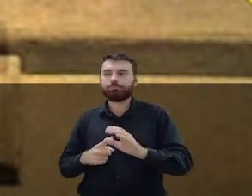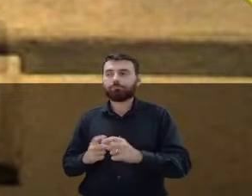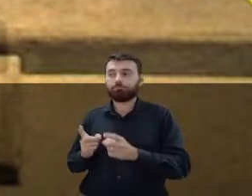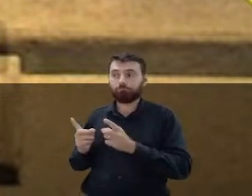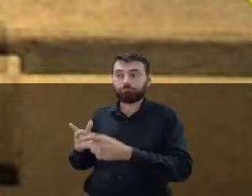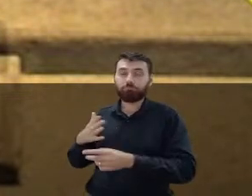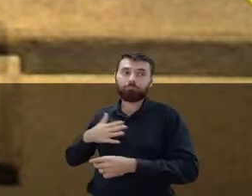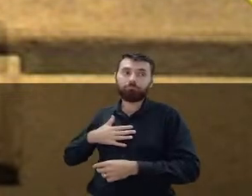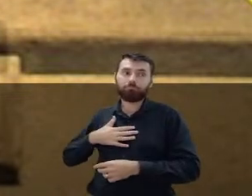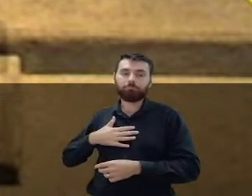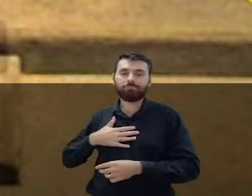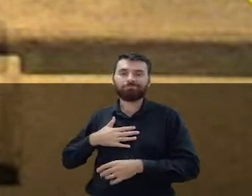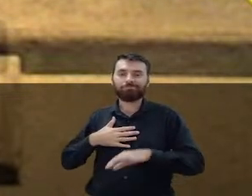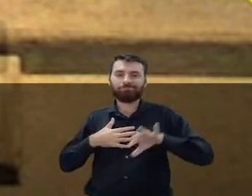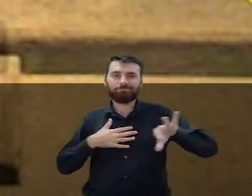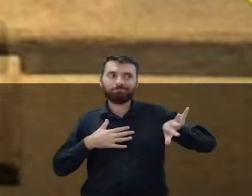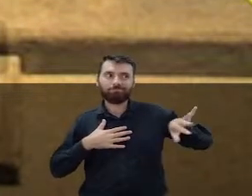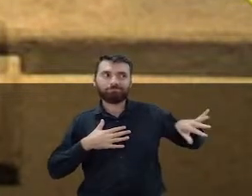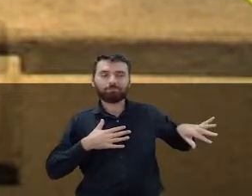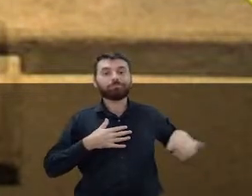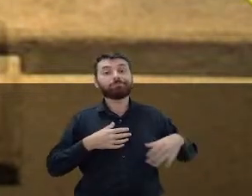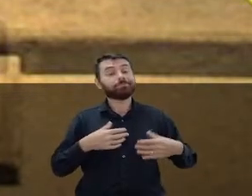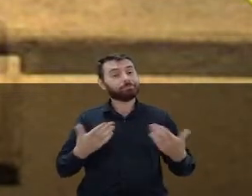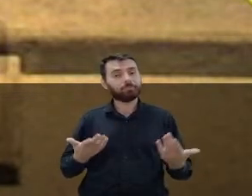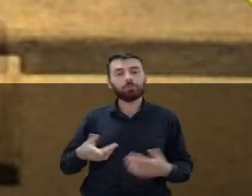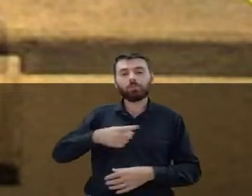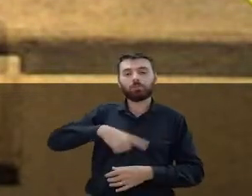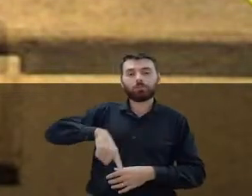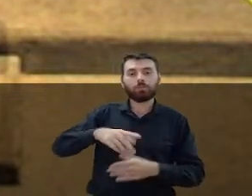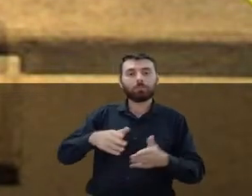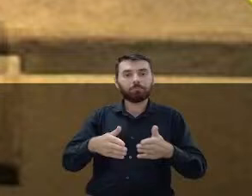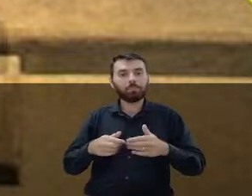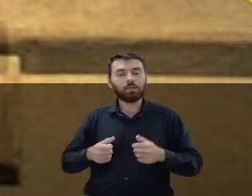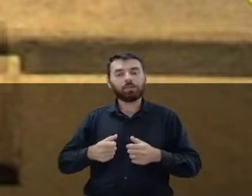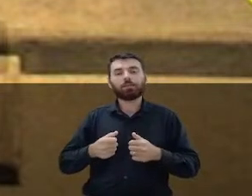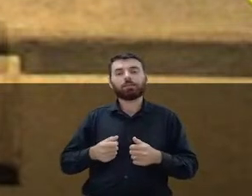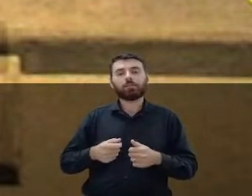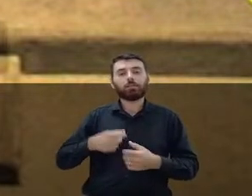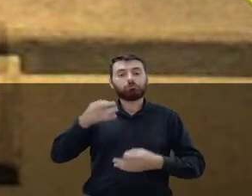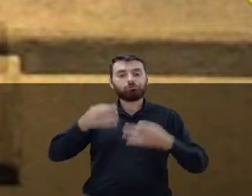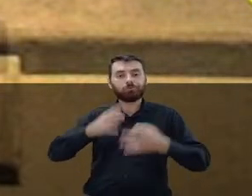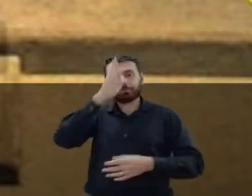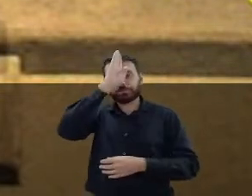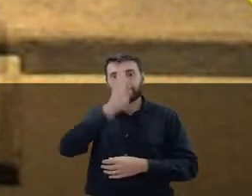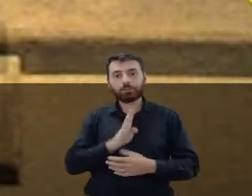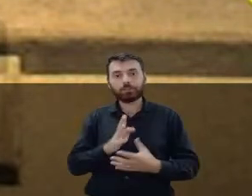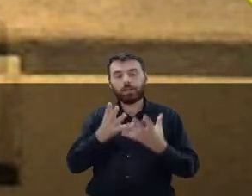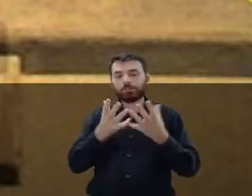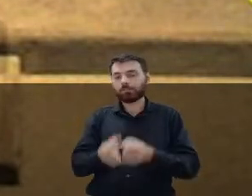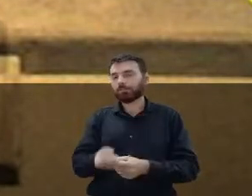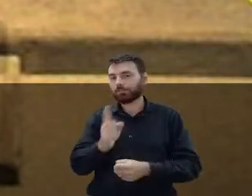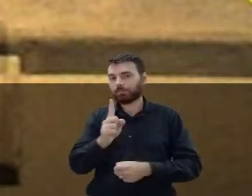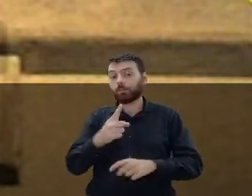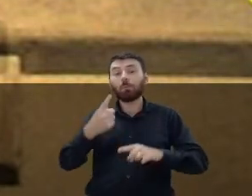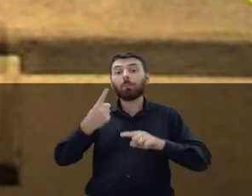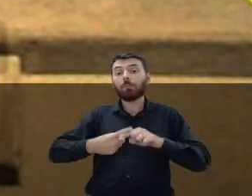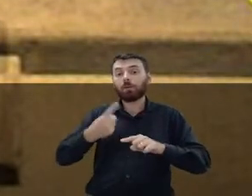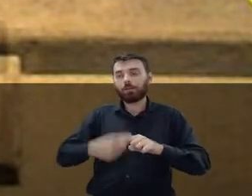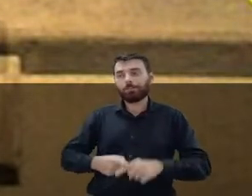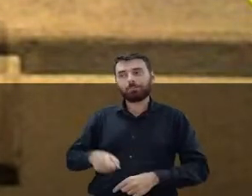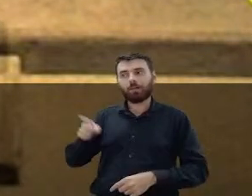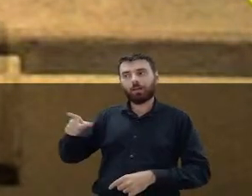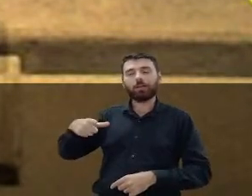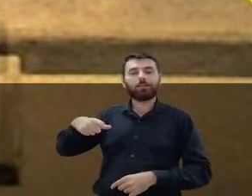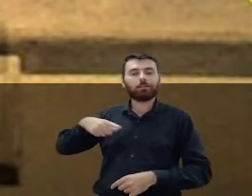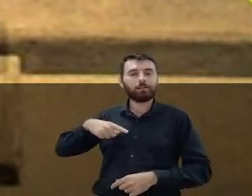a revogação dos benefícios da justiça gratuita. Por quê? Vejam bem. A reclamante é servidora da Câmara Municipal de Bonito,